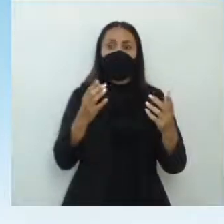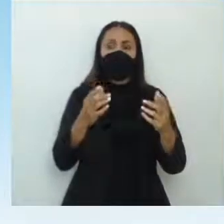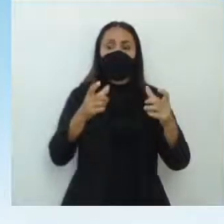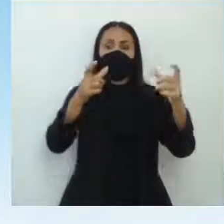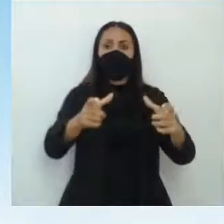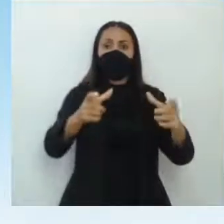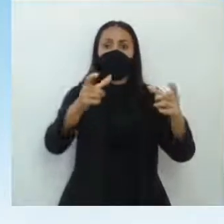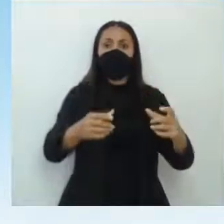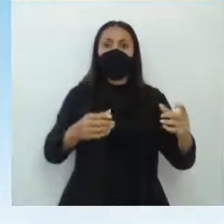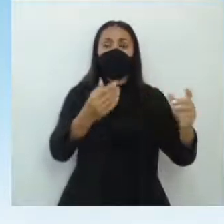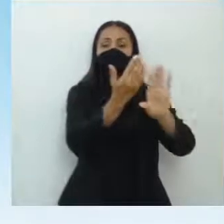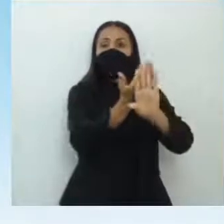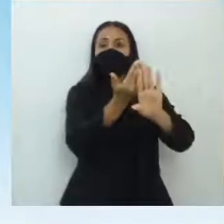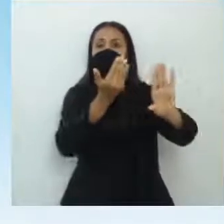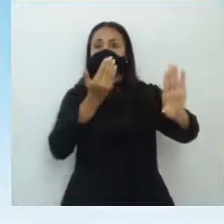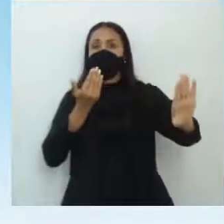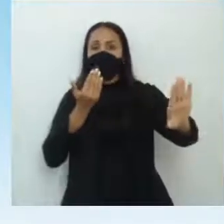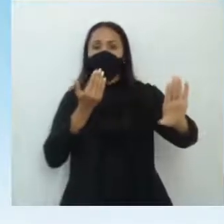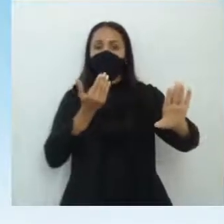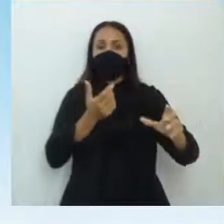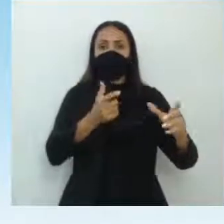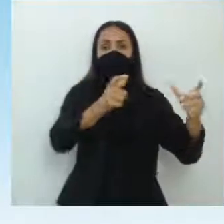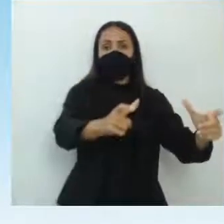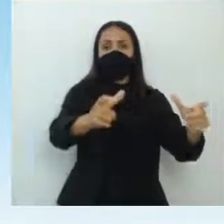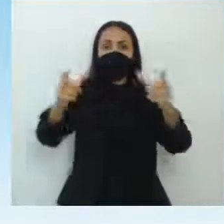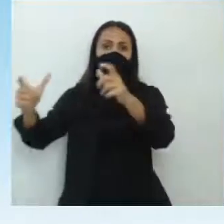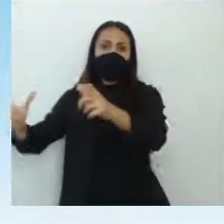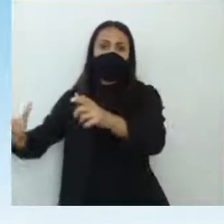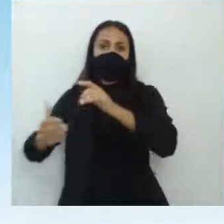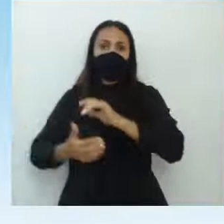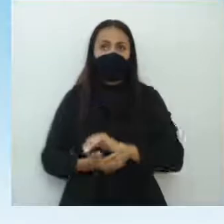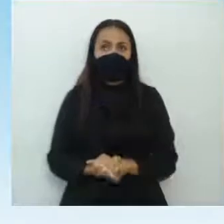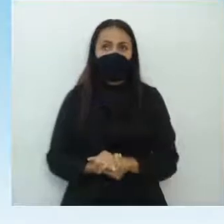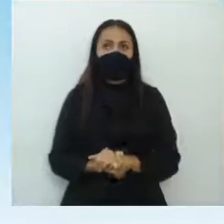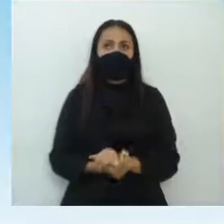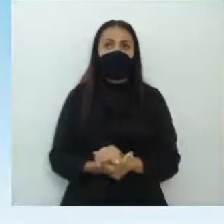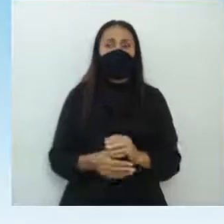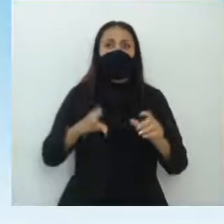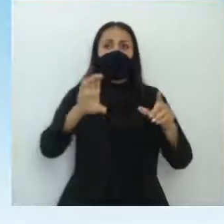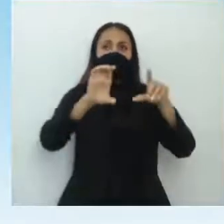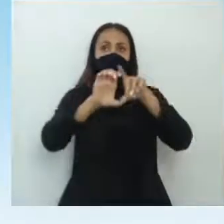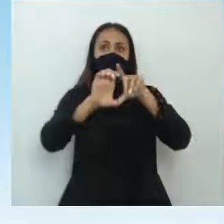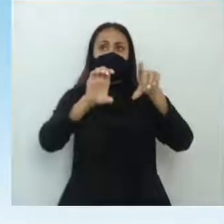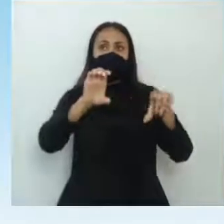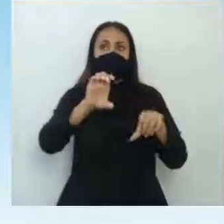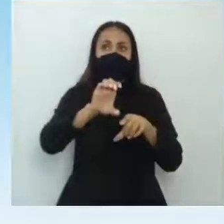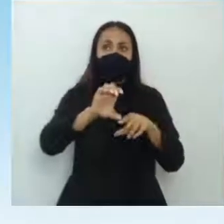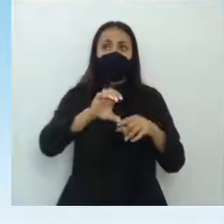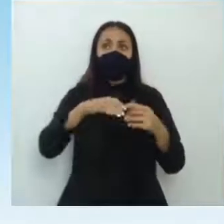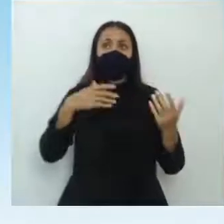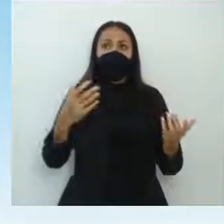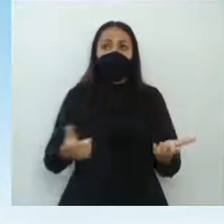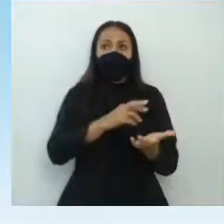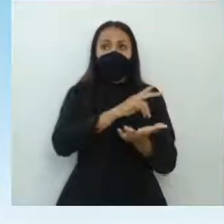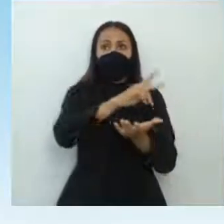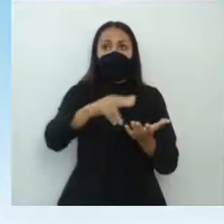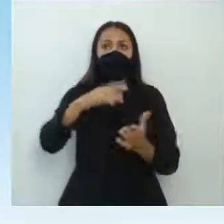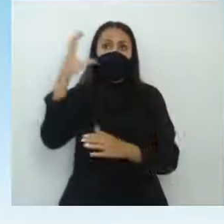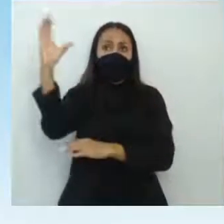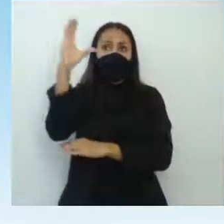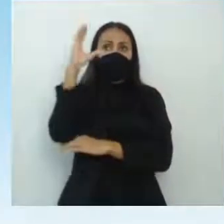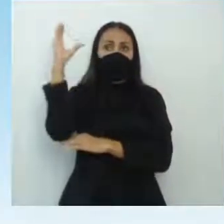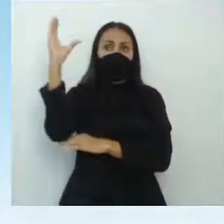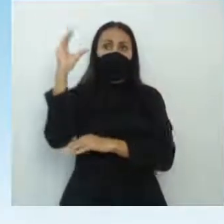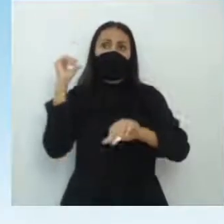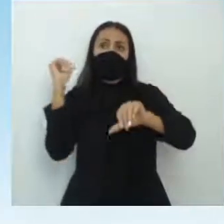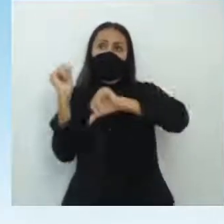locais distantes como os polos. Já na letra E, vem dizendo o seguinte: os parâmetros